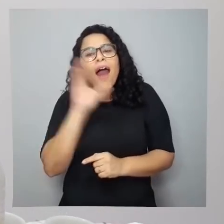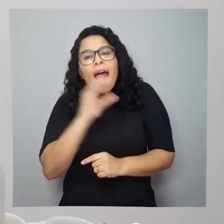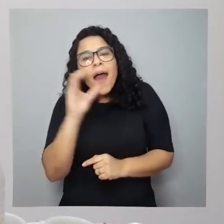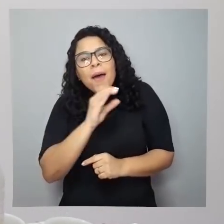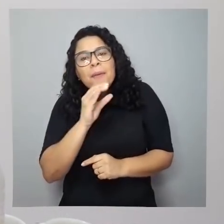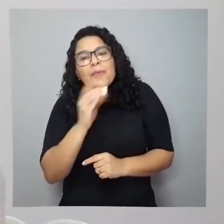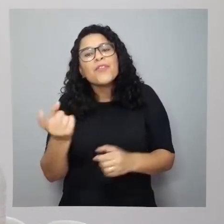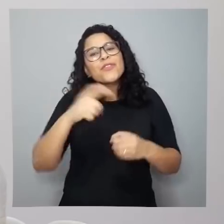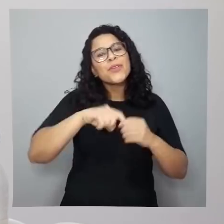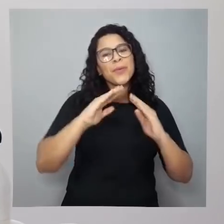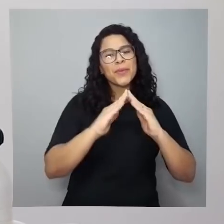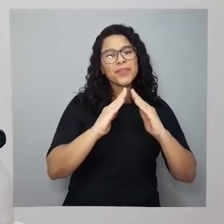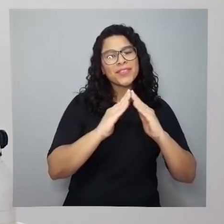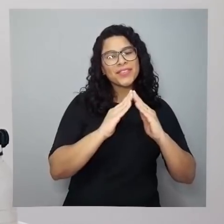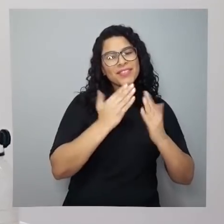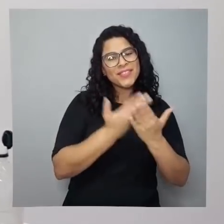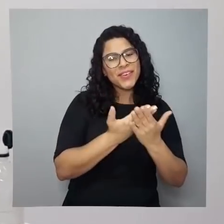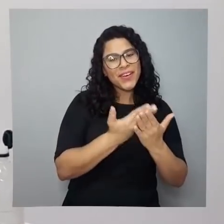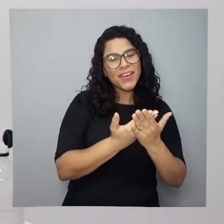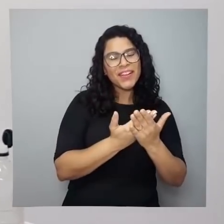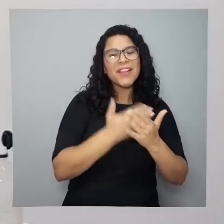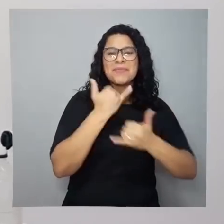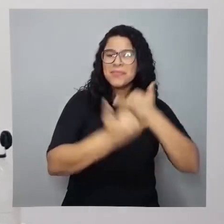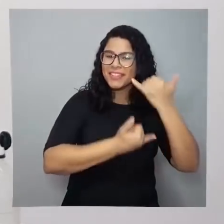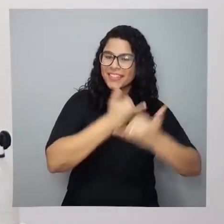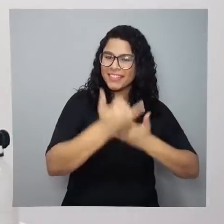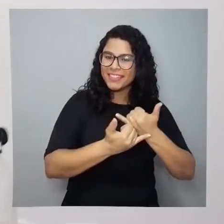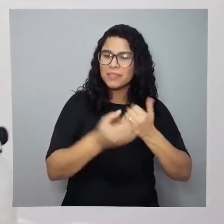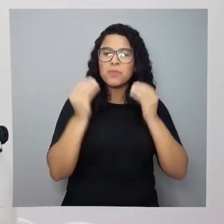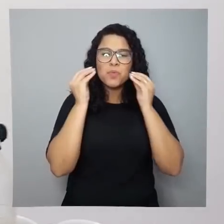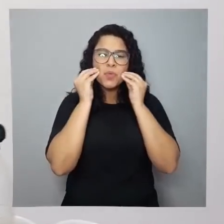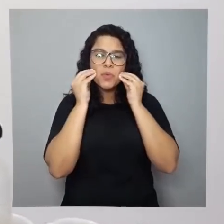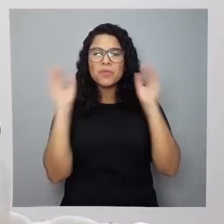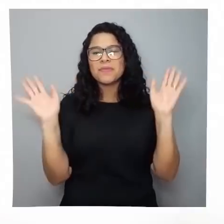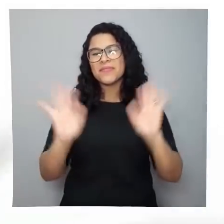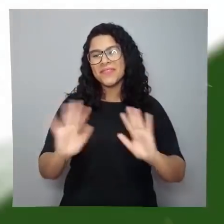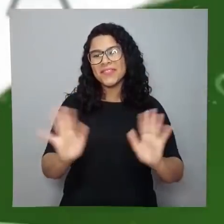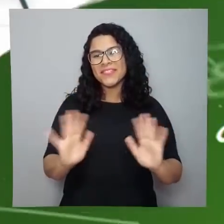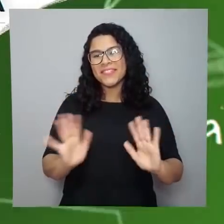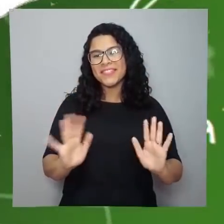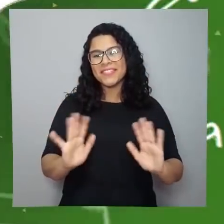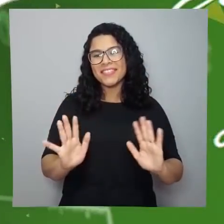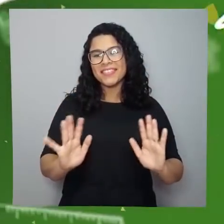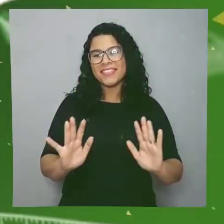esteja brincando na escola, todos juntos, tá? Beijos!